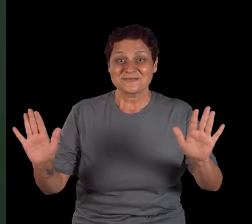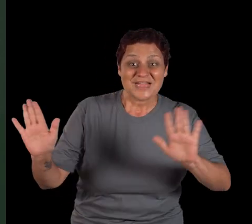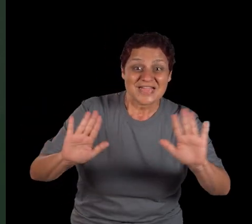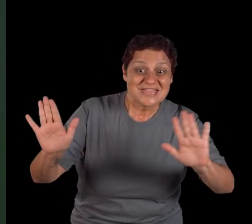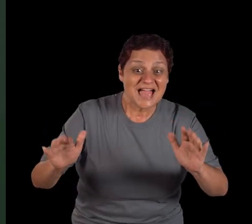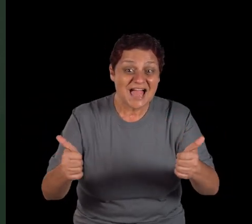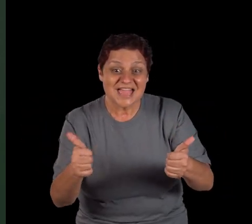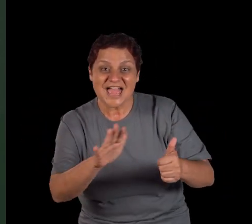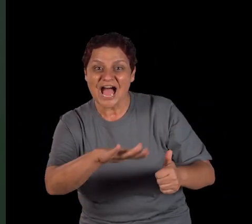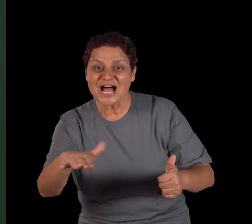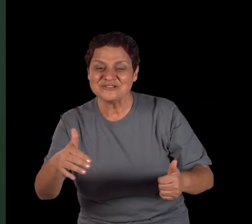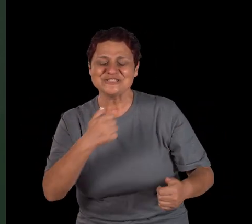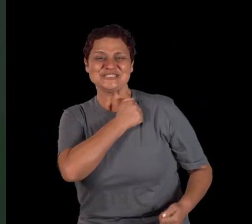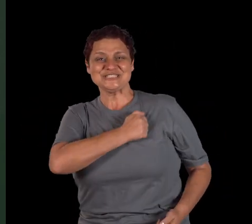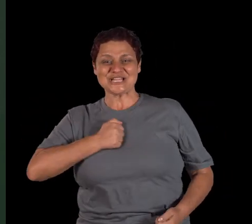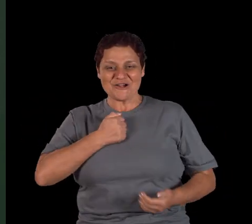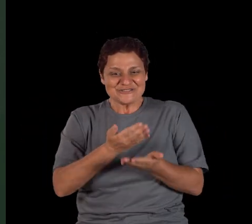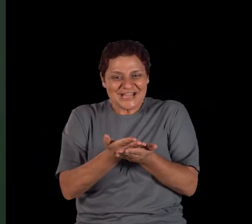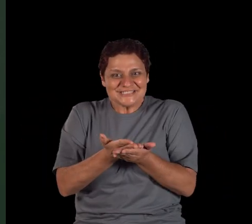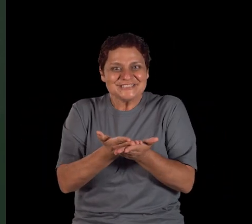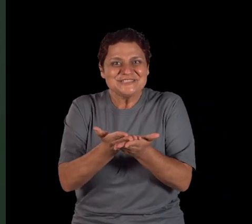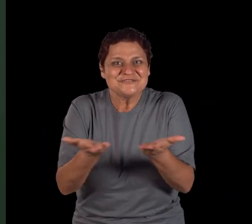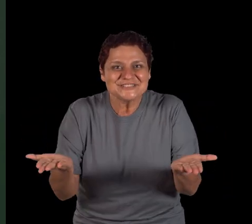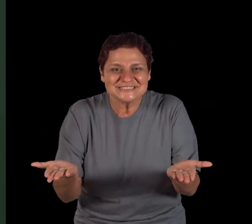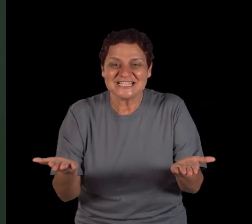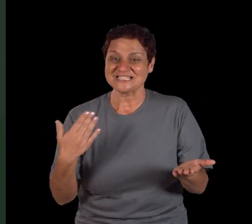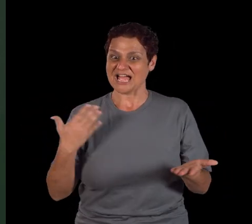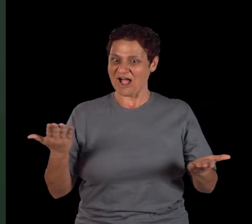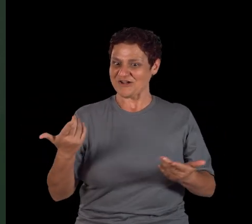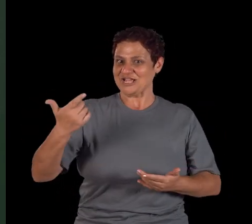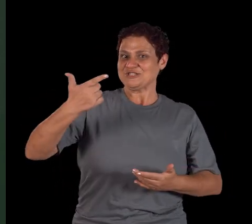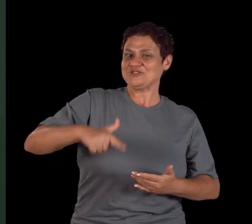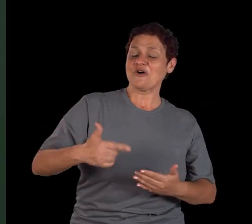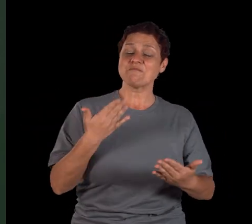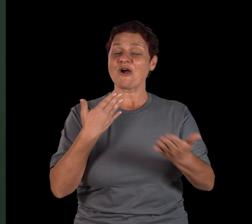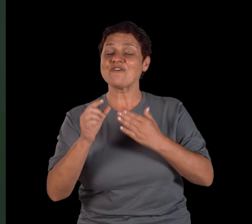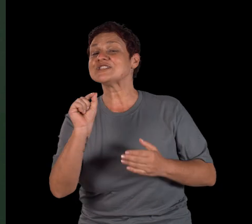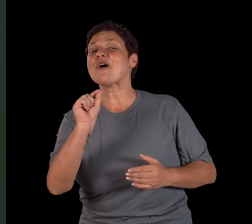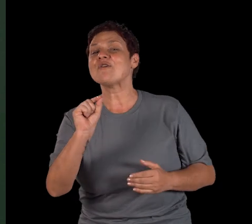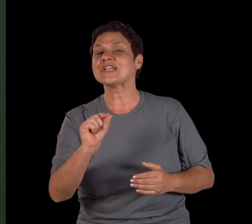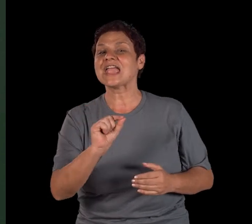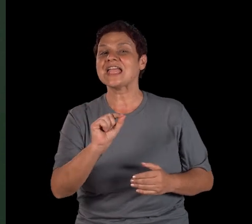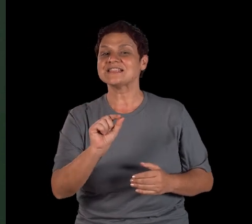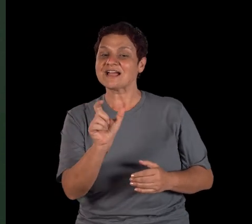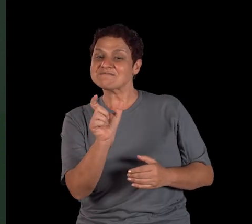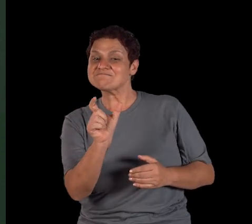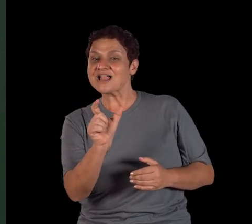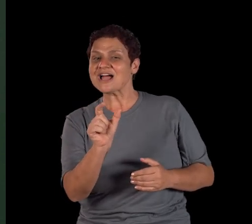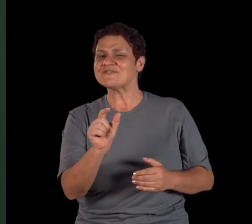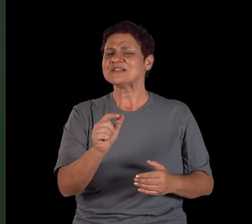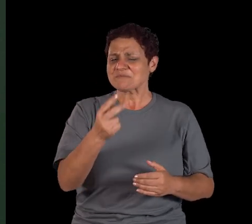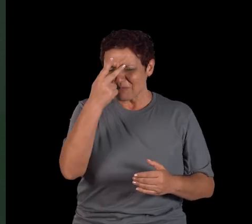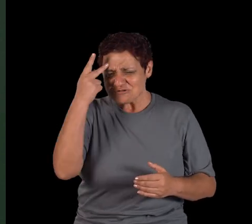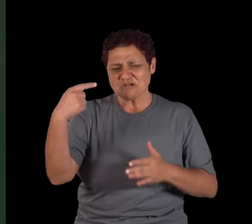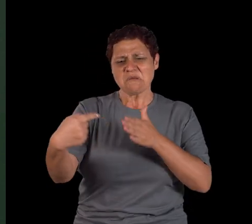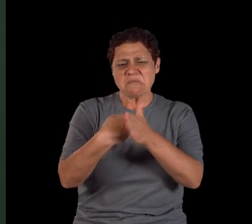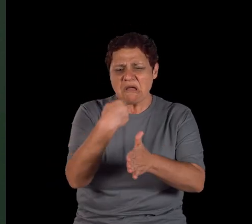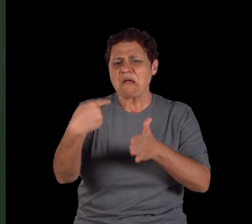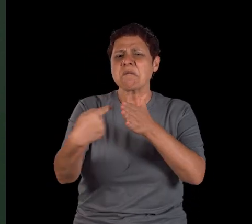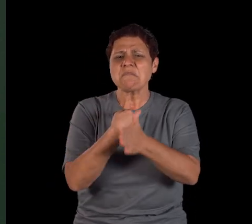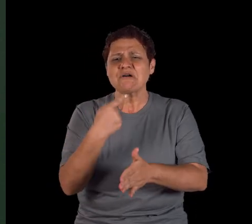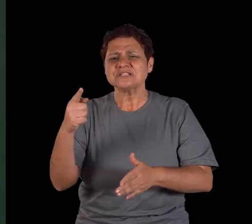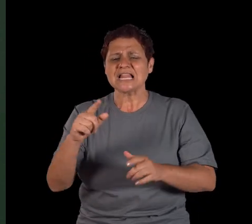Fala, moçadinha, que saudade de vocês! Eu cheguei de novo aí pra conversarmos do quê? Uma paradinha que tem gente já berrando